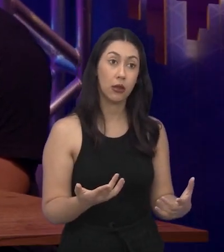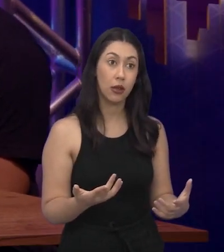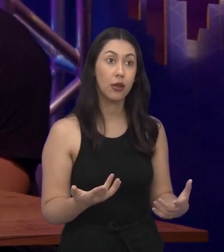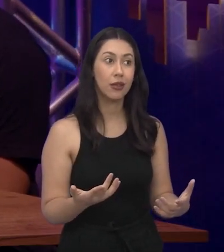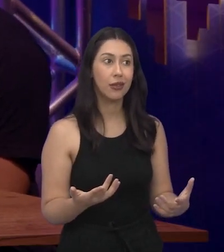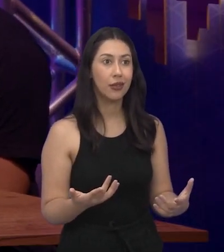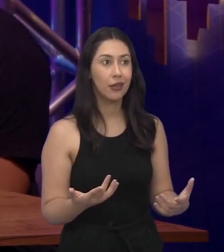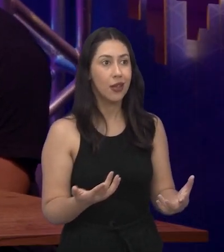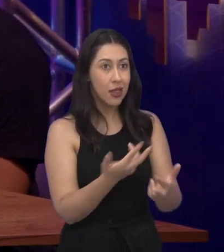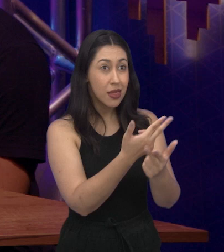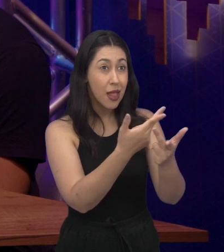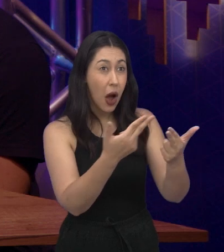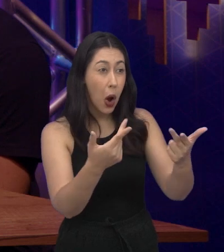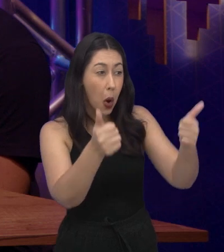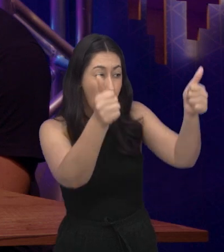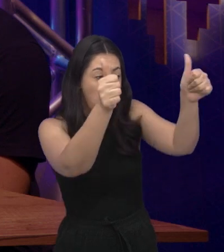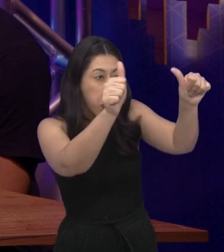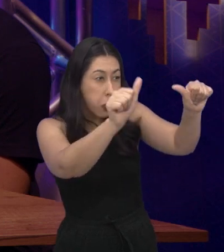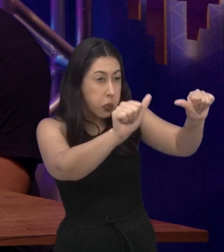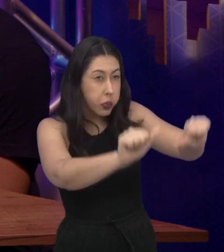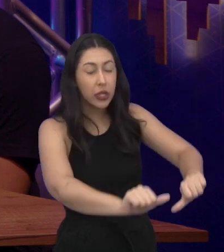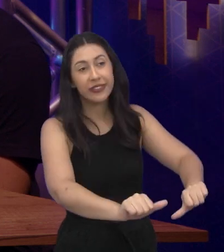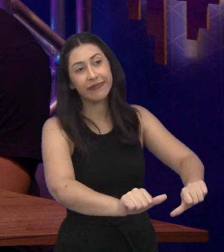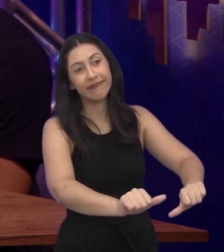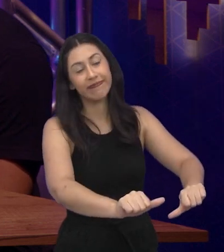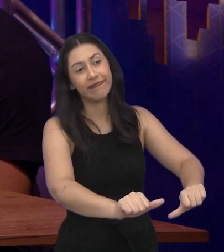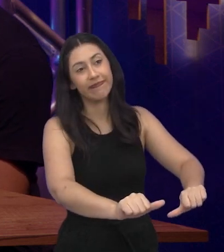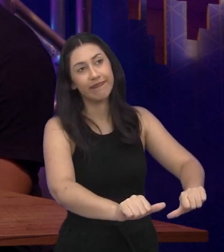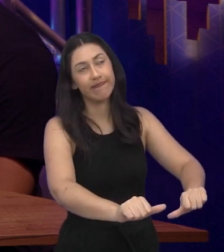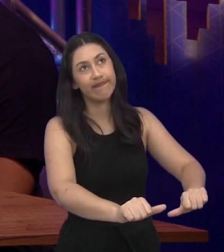da distopia por conta de...